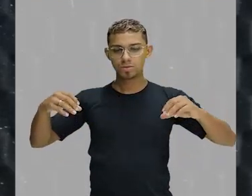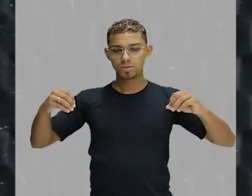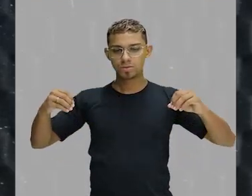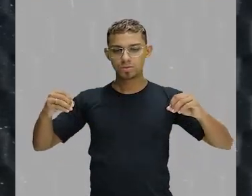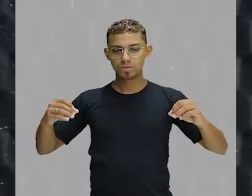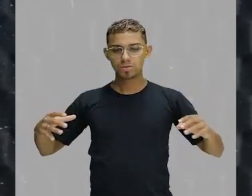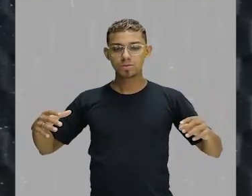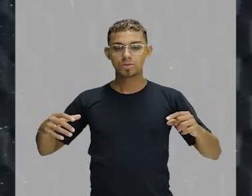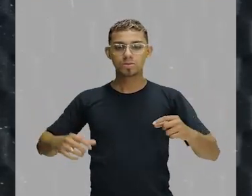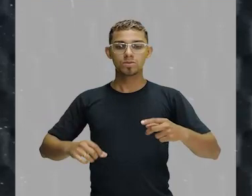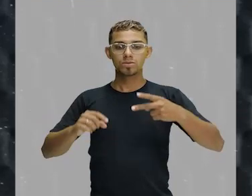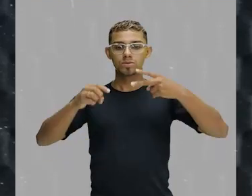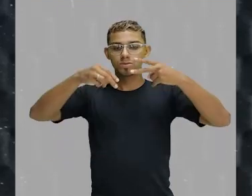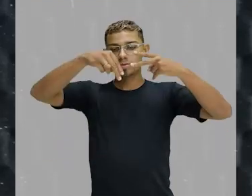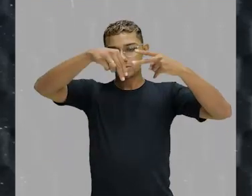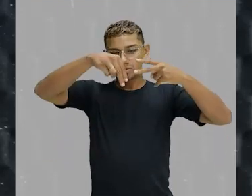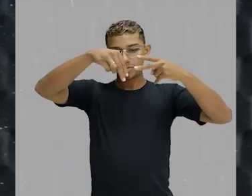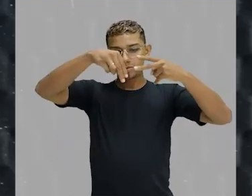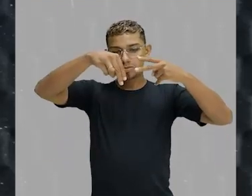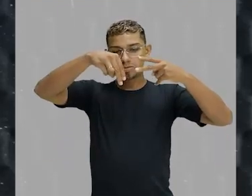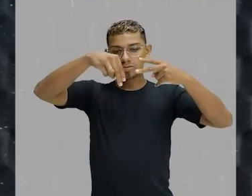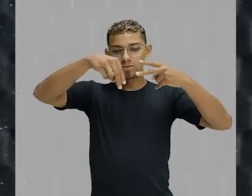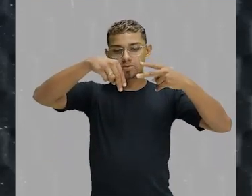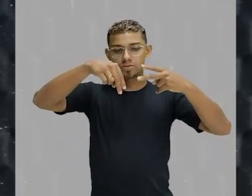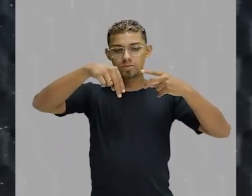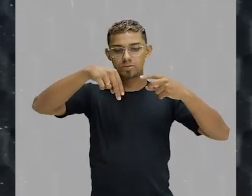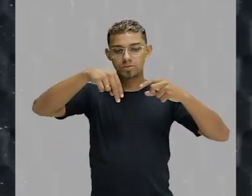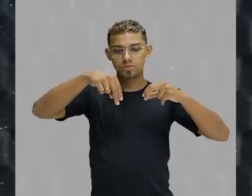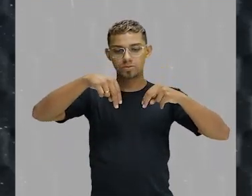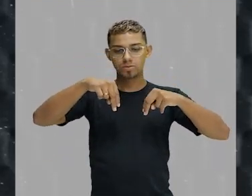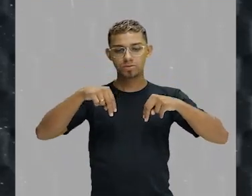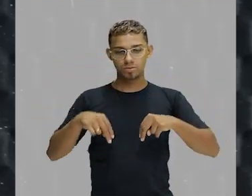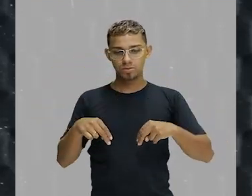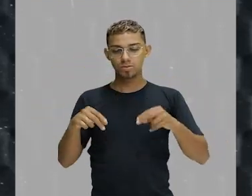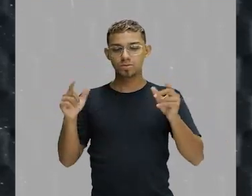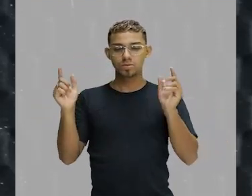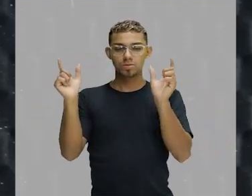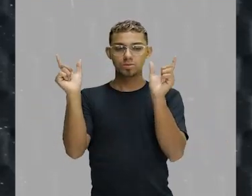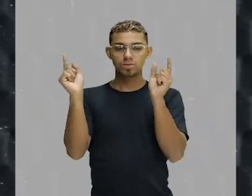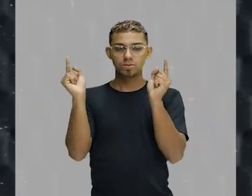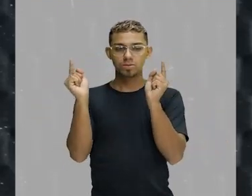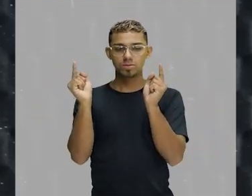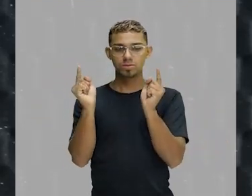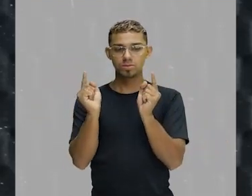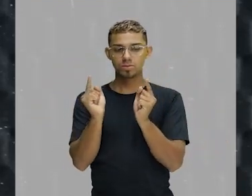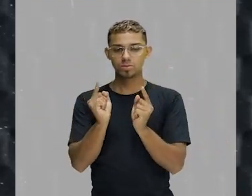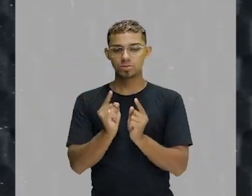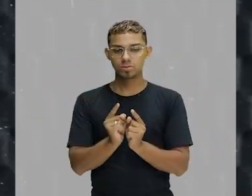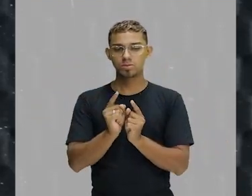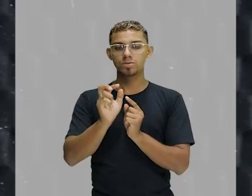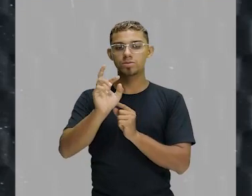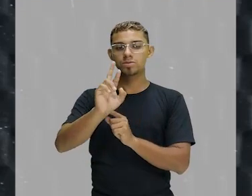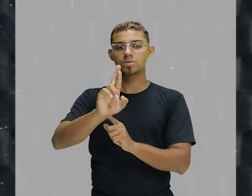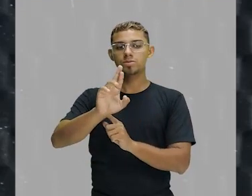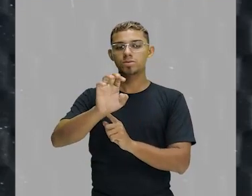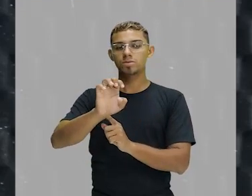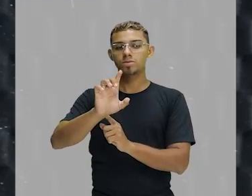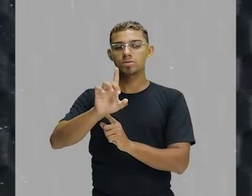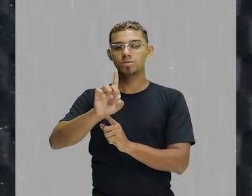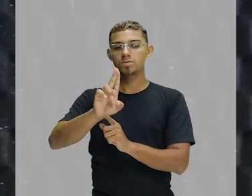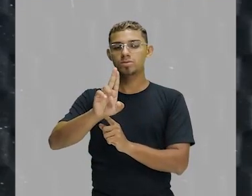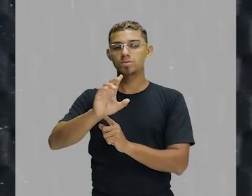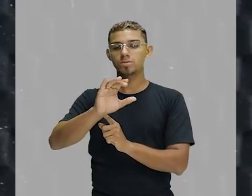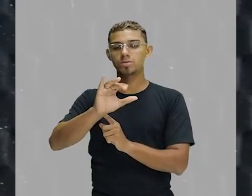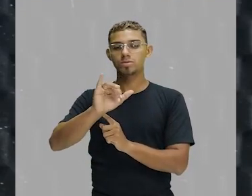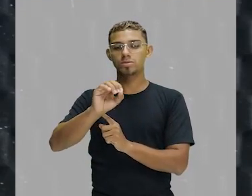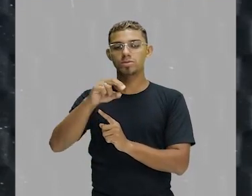diminuir. Por isso que a meiose ela é uma divisão reducional. Então, como ela é uma